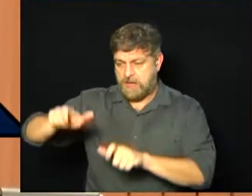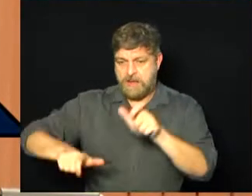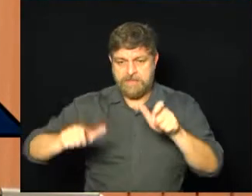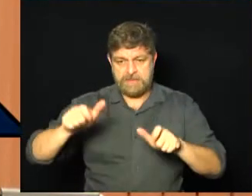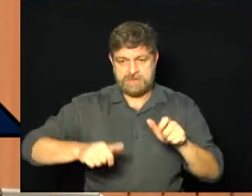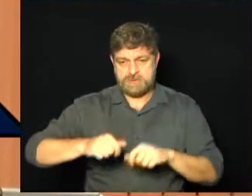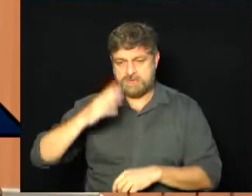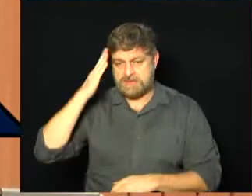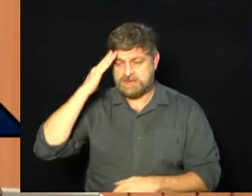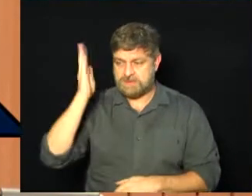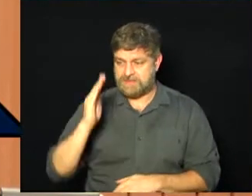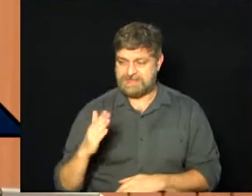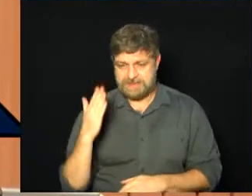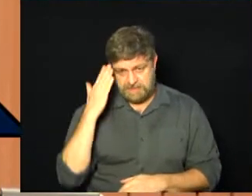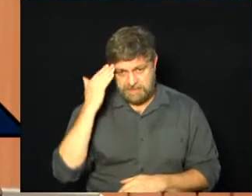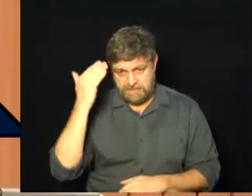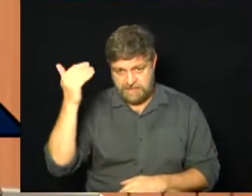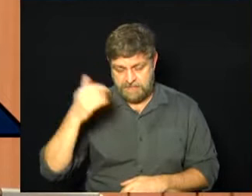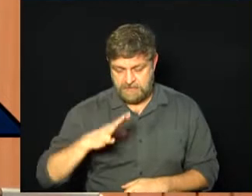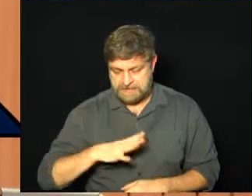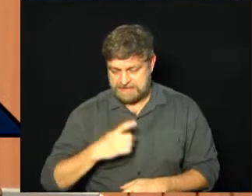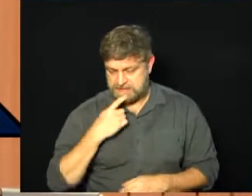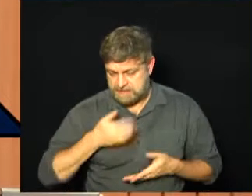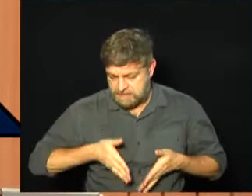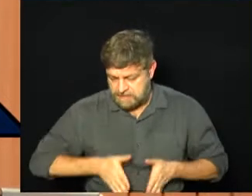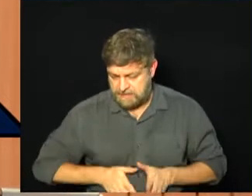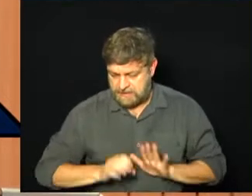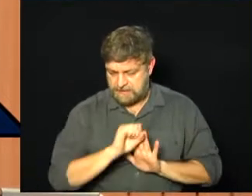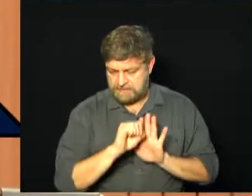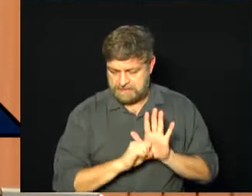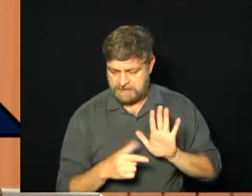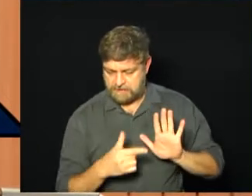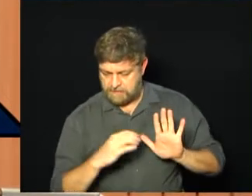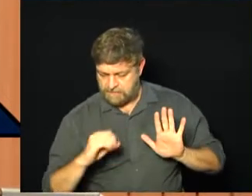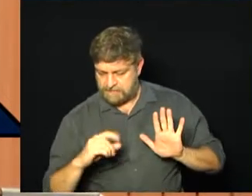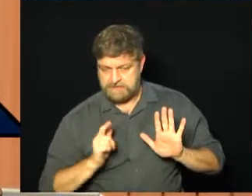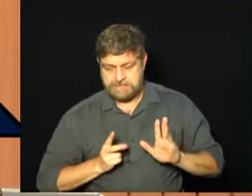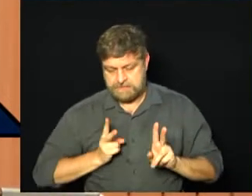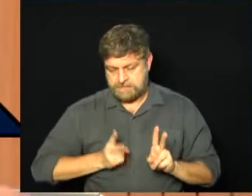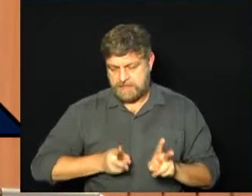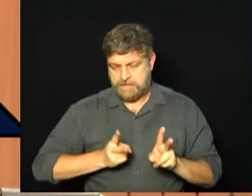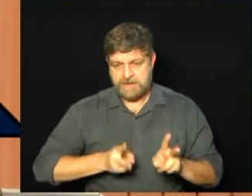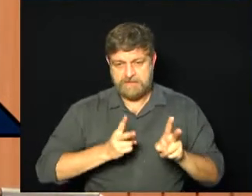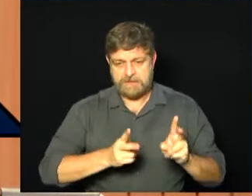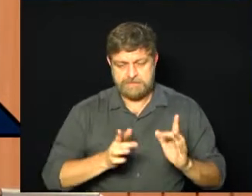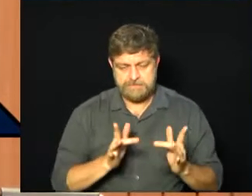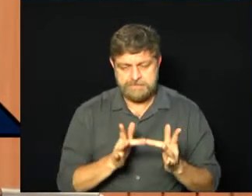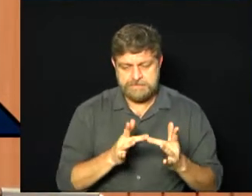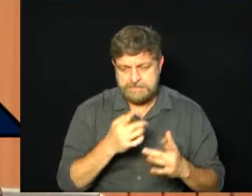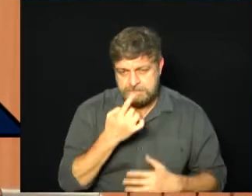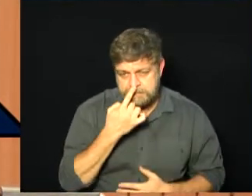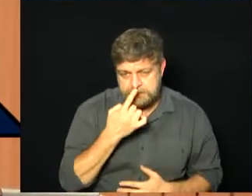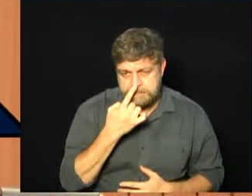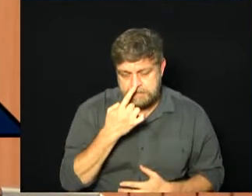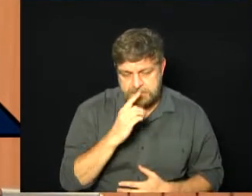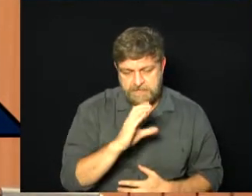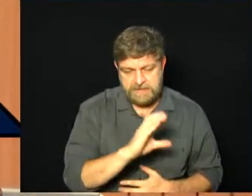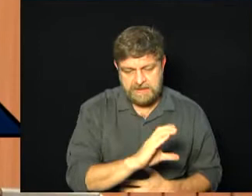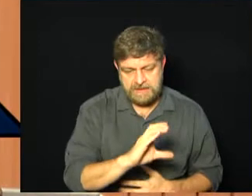nacional, nascidas ou não em Campinas no século XX, mantiveram estreitos vínculos com o